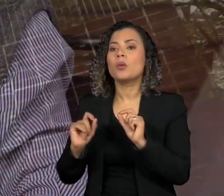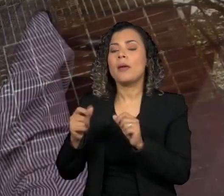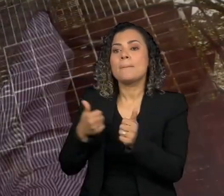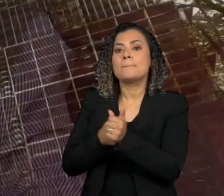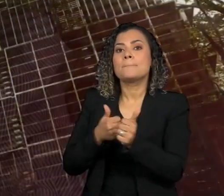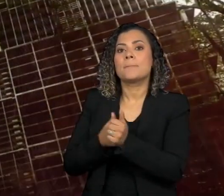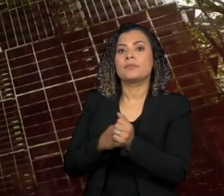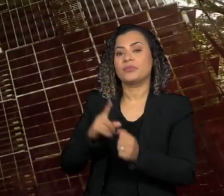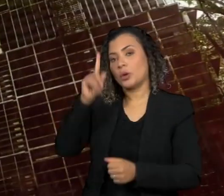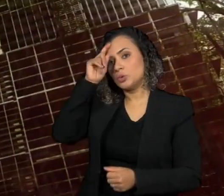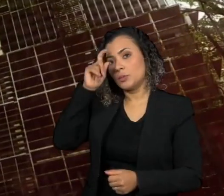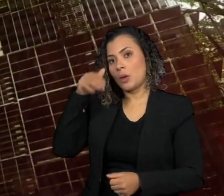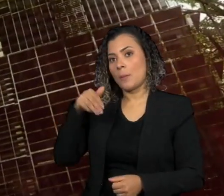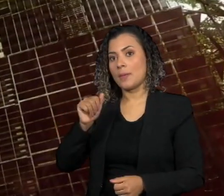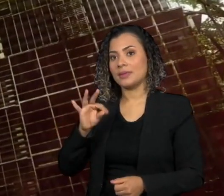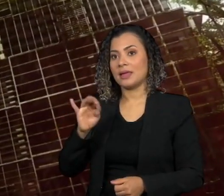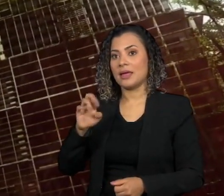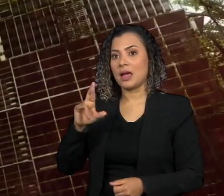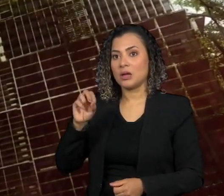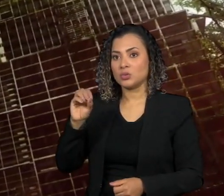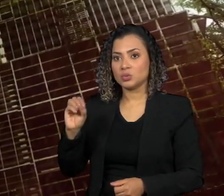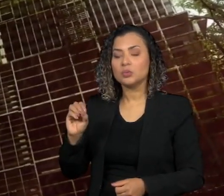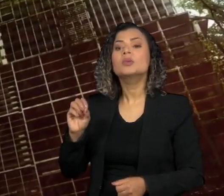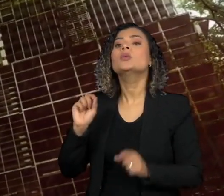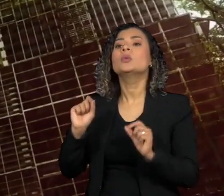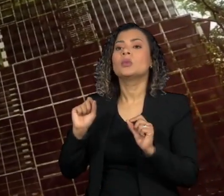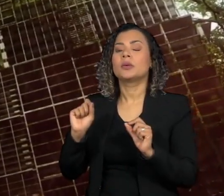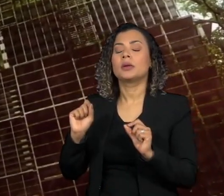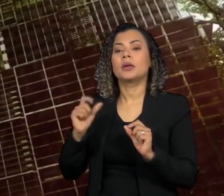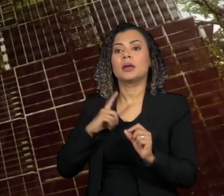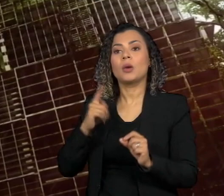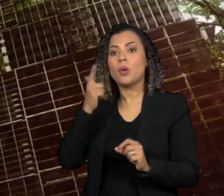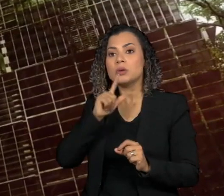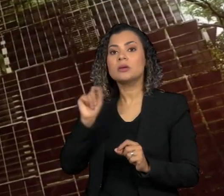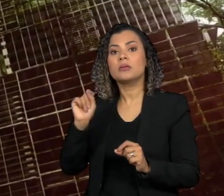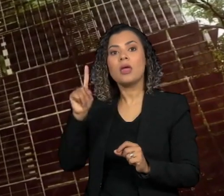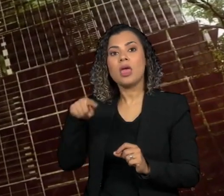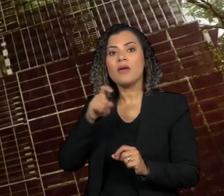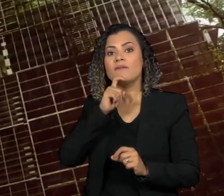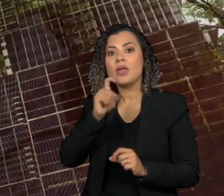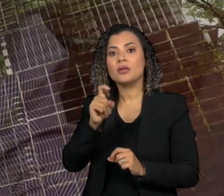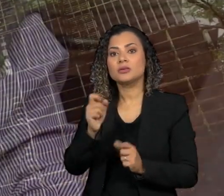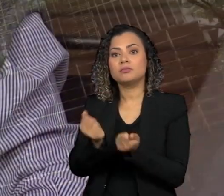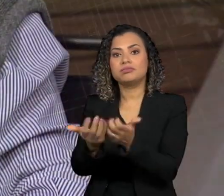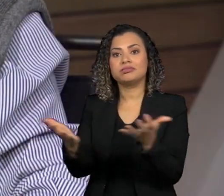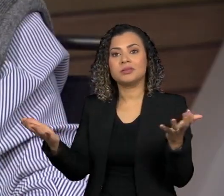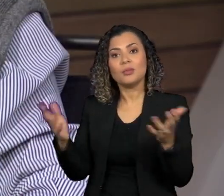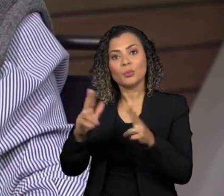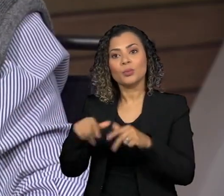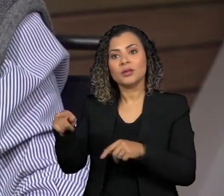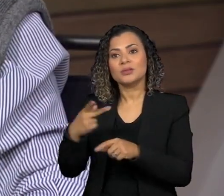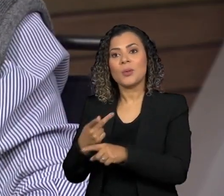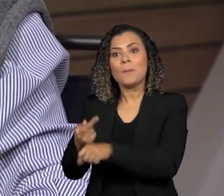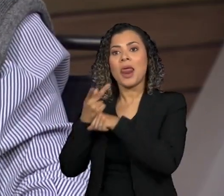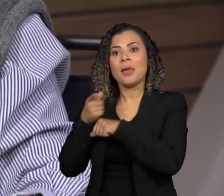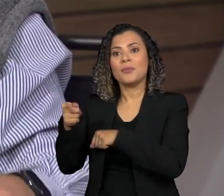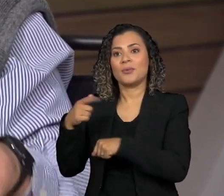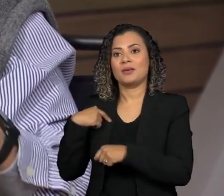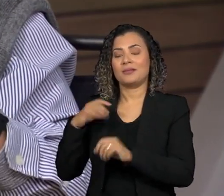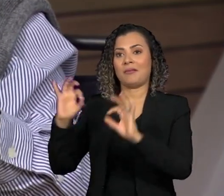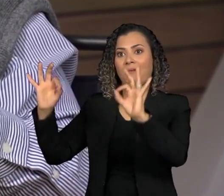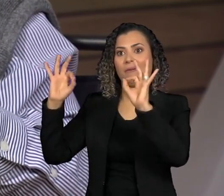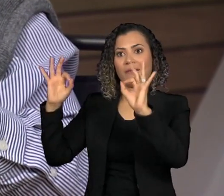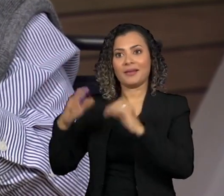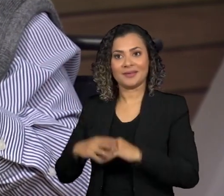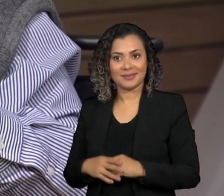Hospital Matarazzo, sim, uma das razões dele ganhar essas 6 estrelas é que ele é um jardim suspenso. Agora, quando você vai,